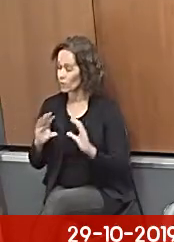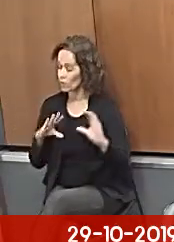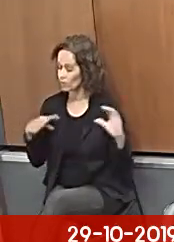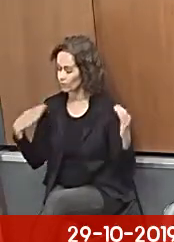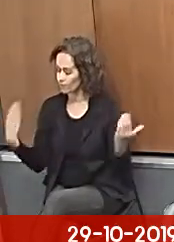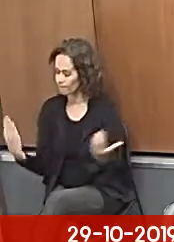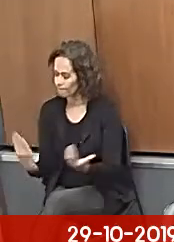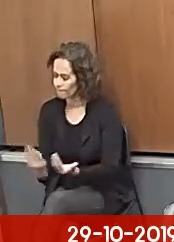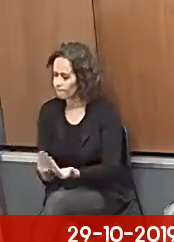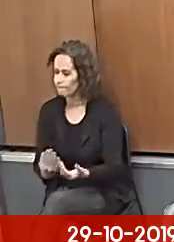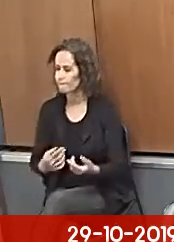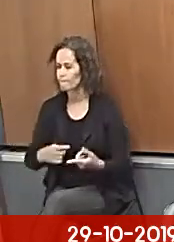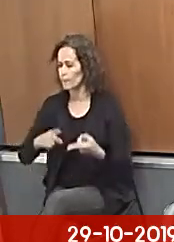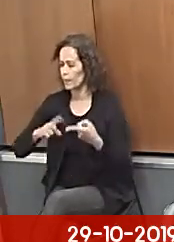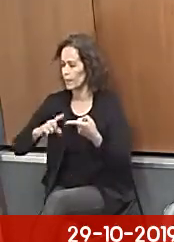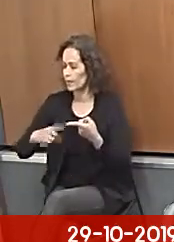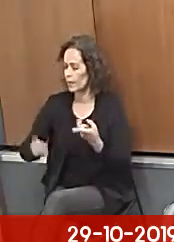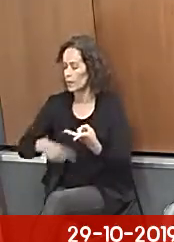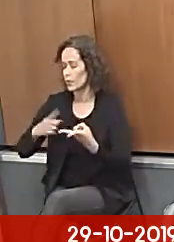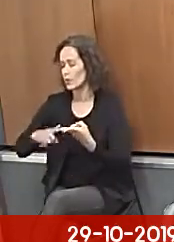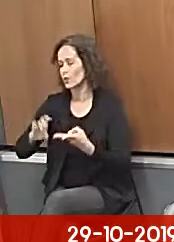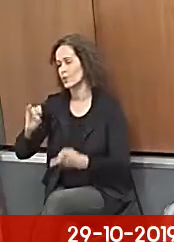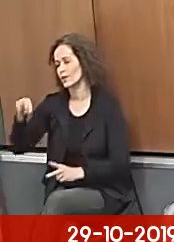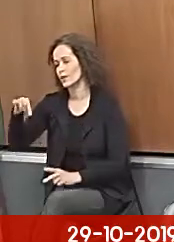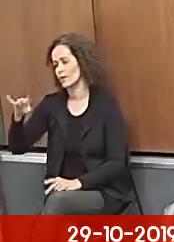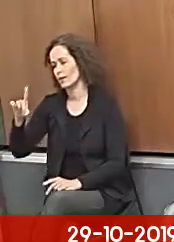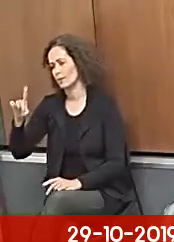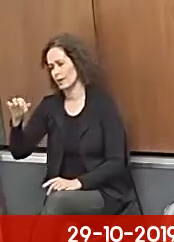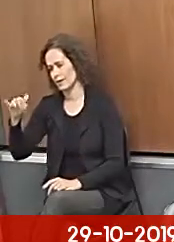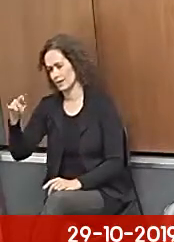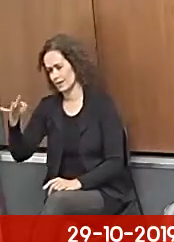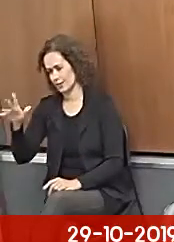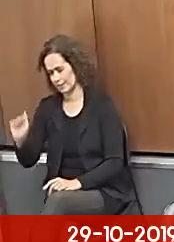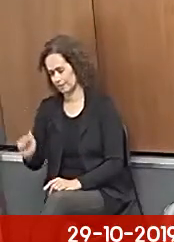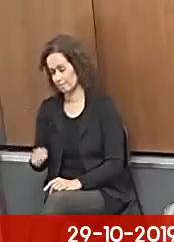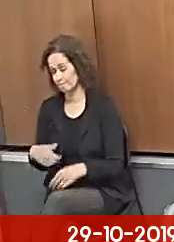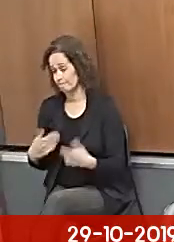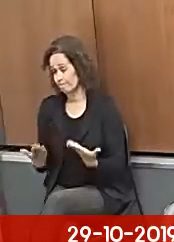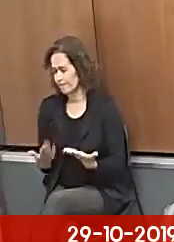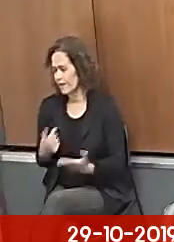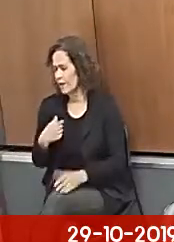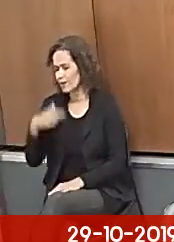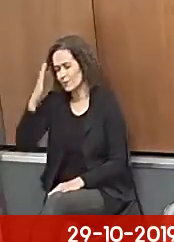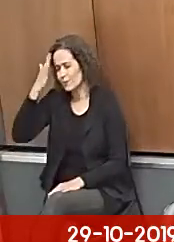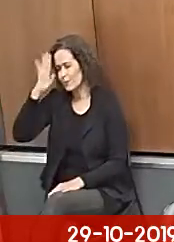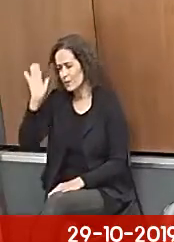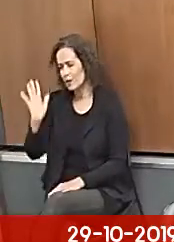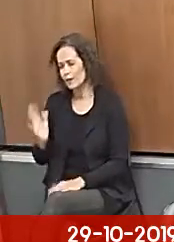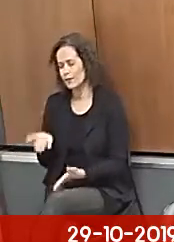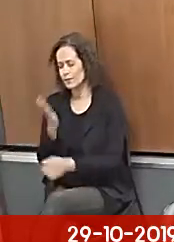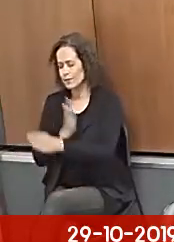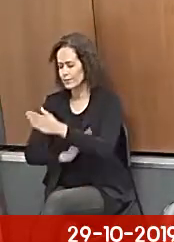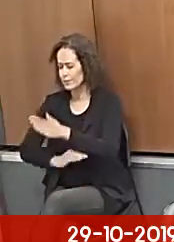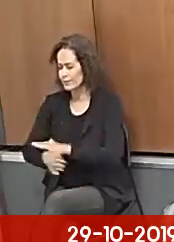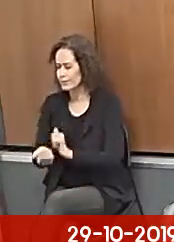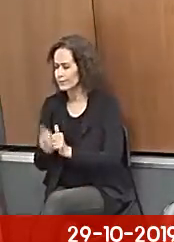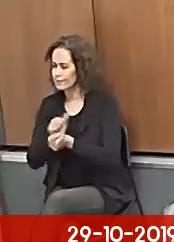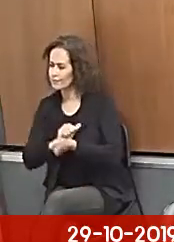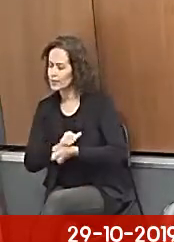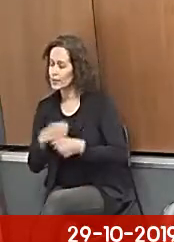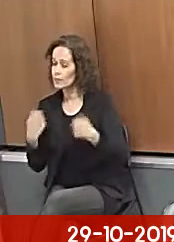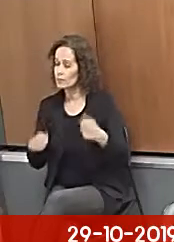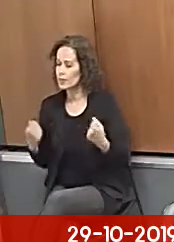futebol. A gente realmente não entende do desporto, da modalidade. É preciso entrar para dentro, é preciso